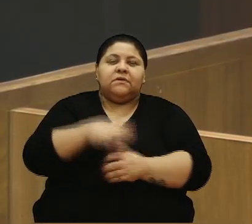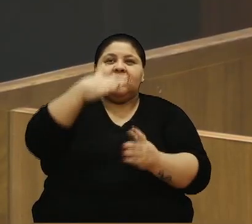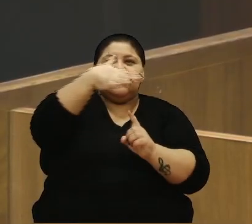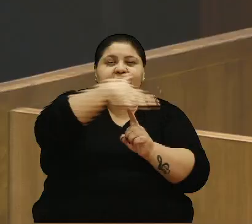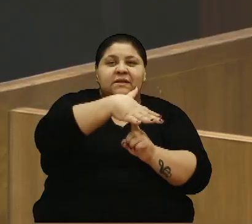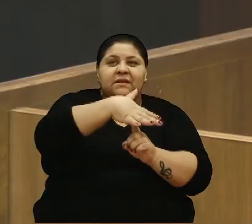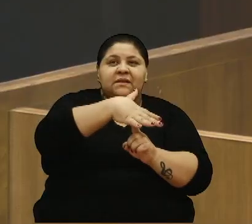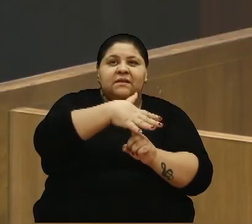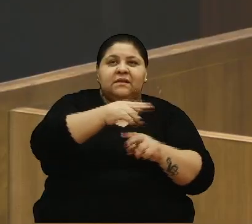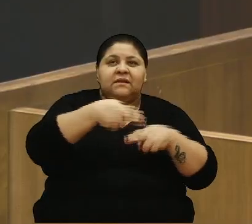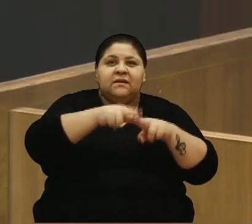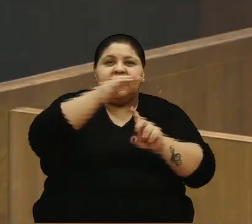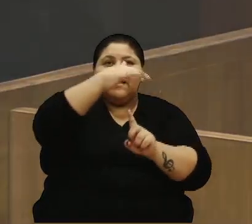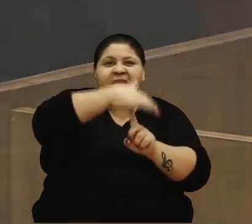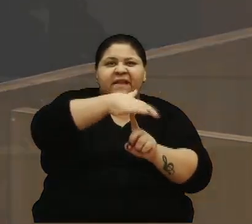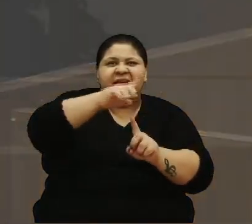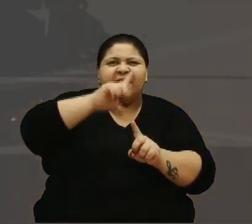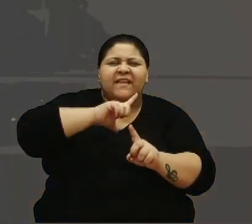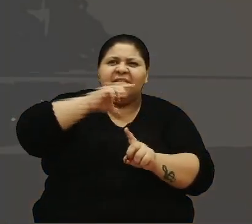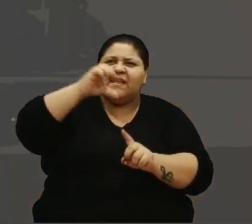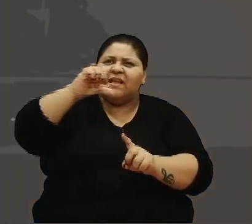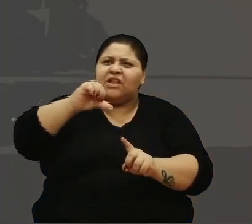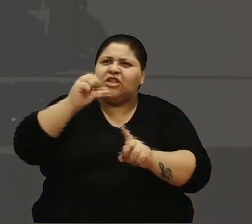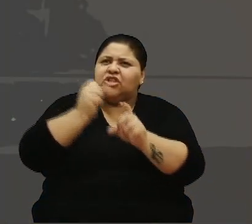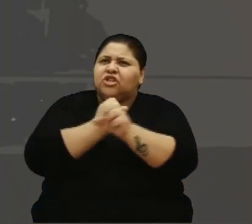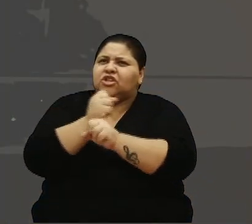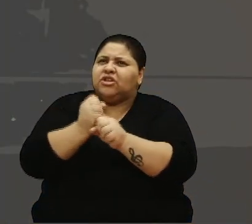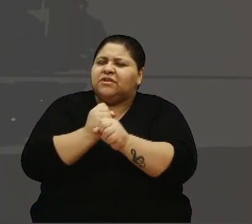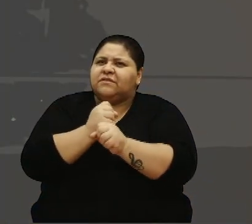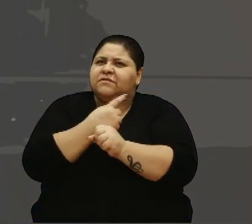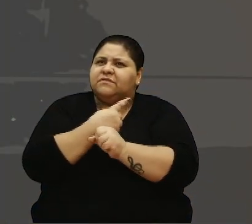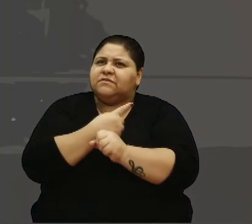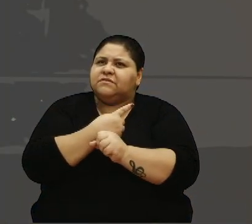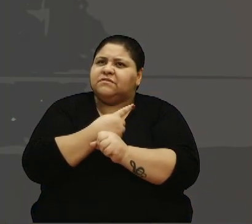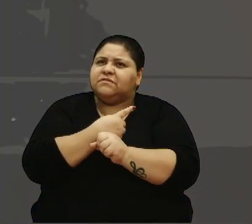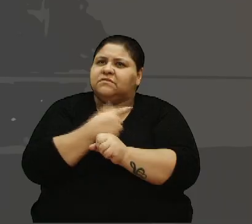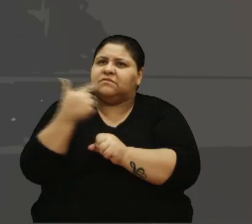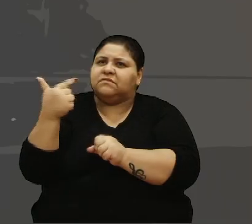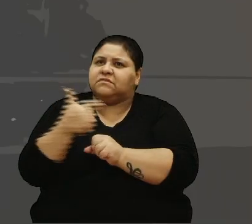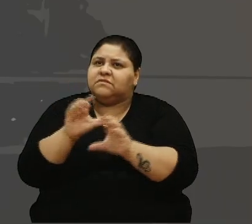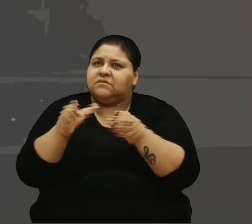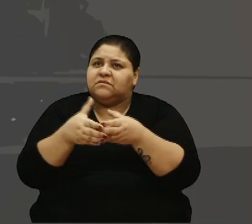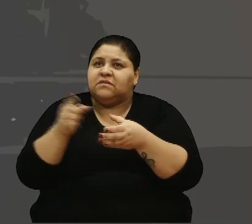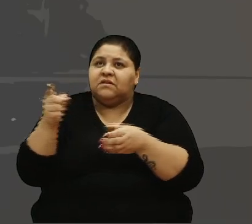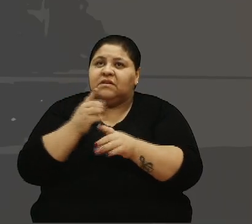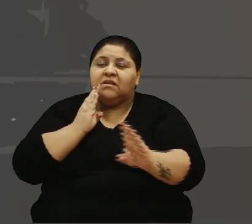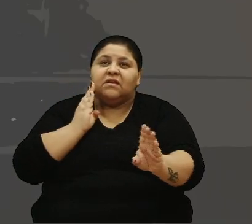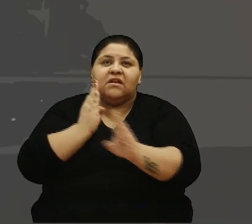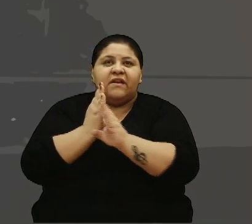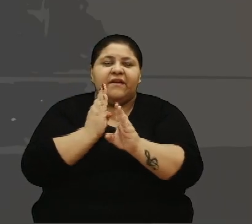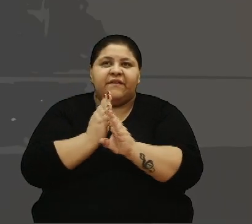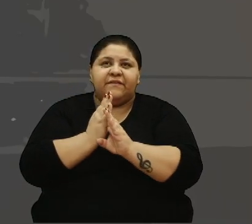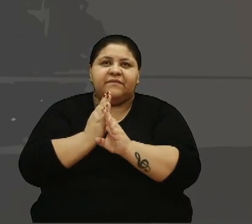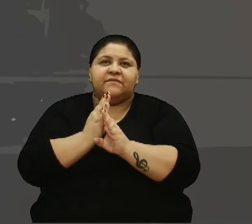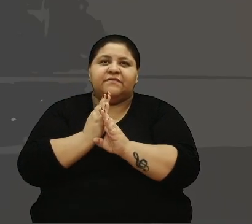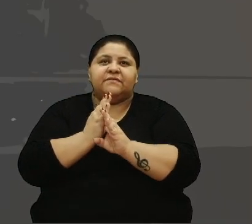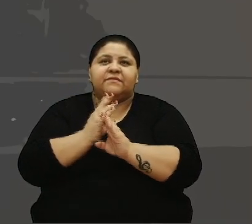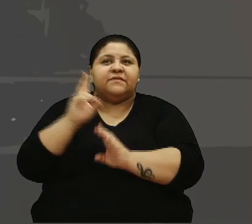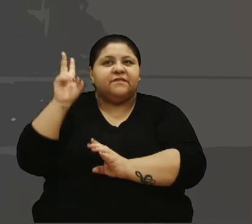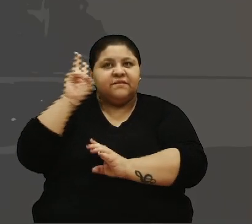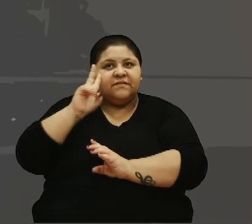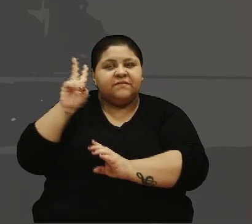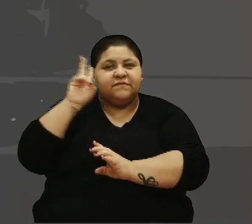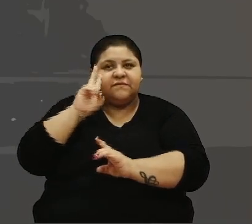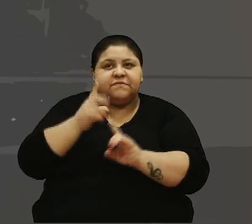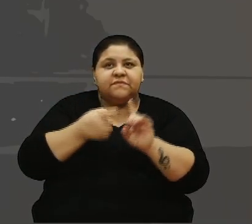segunda-feira, foi 9 anos... da segunda classe, que é um encontro que tem toda segunda-feira do